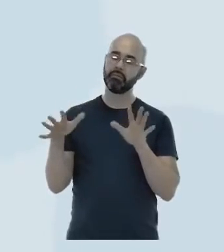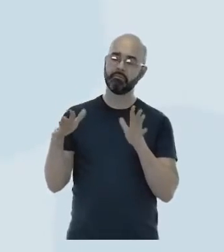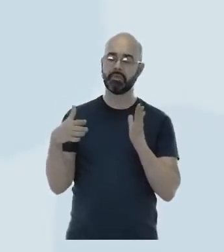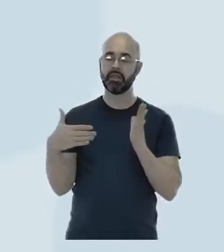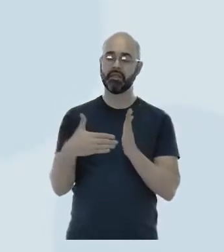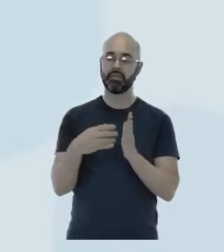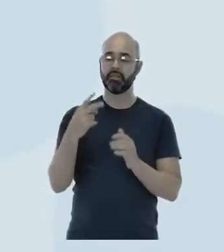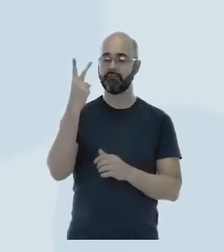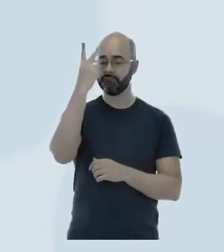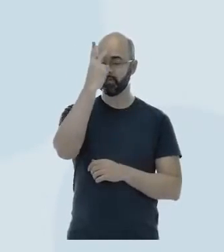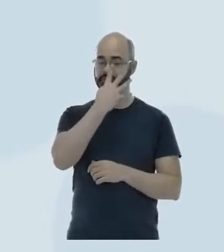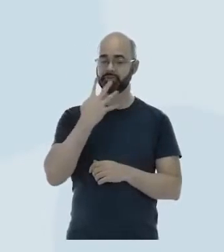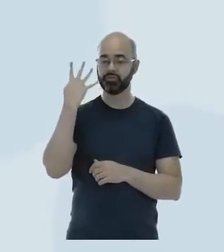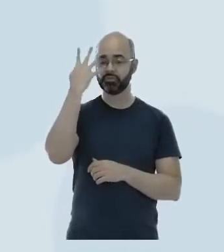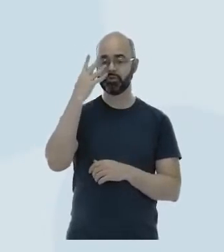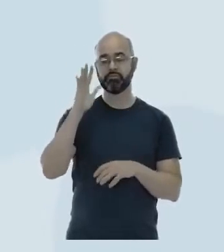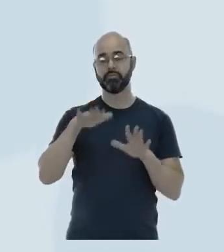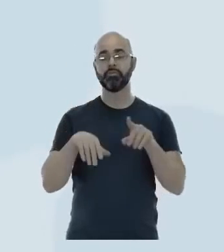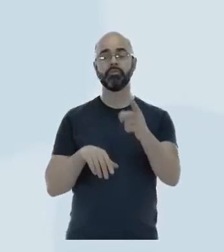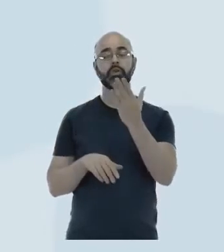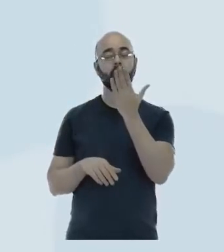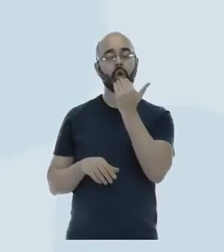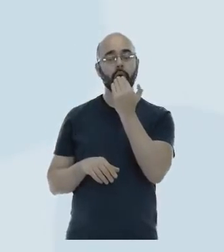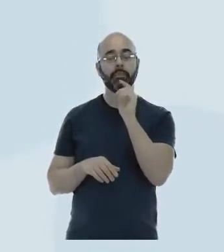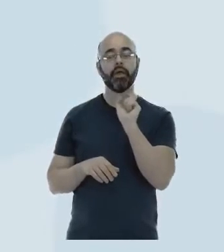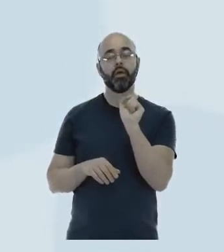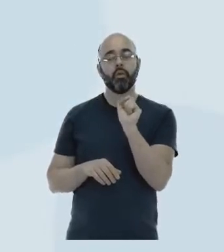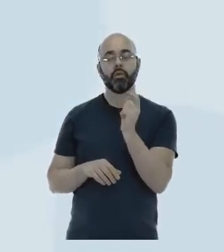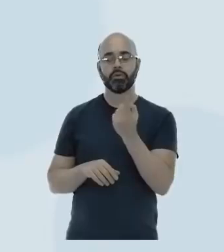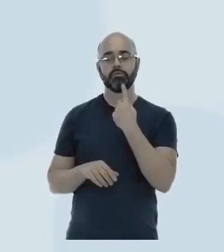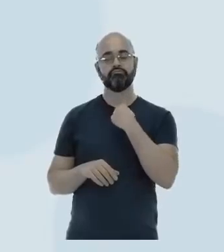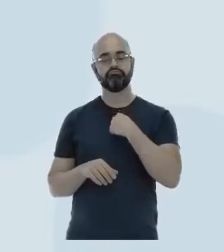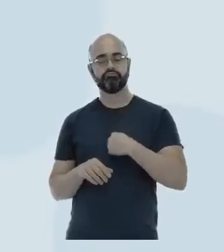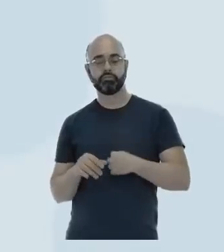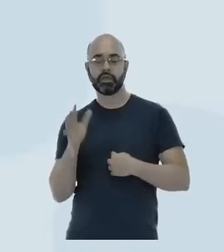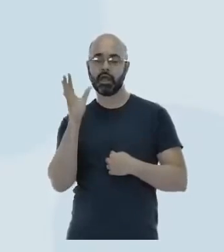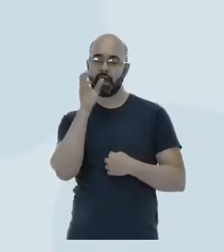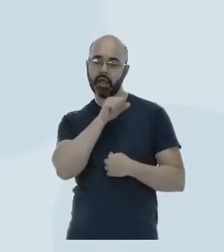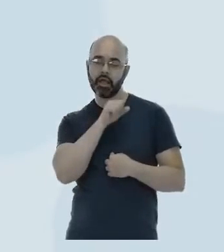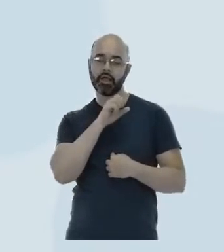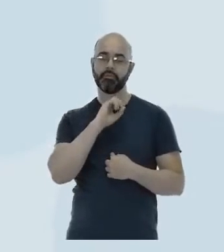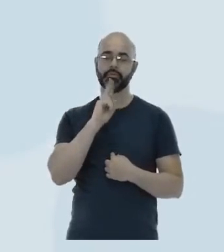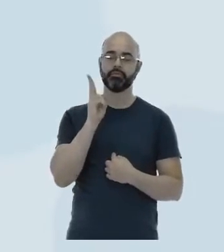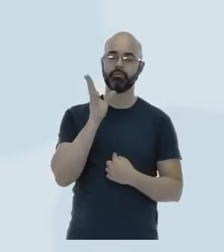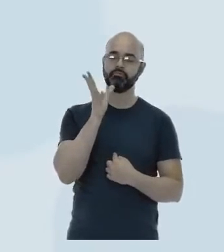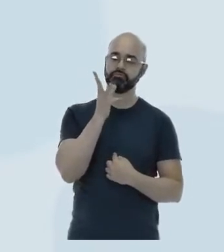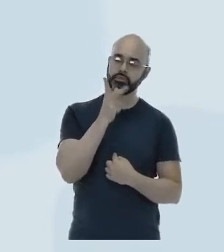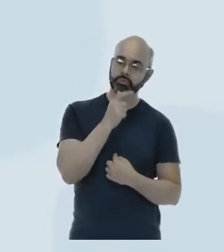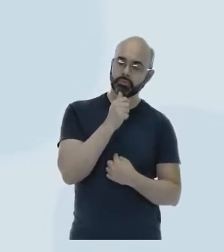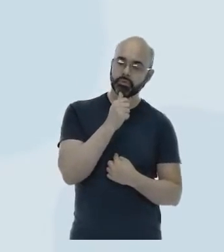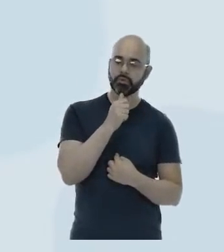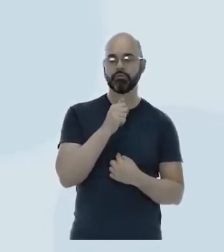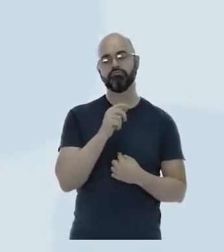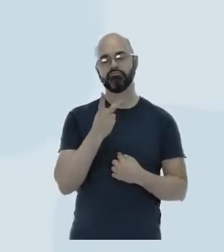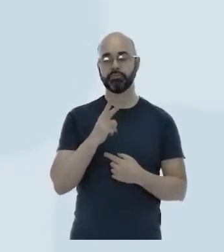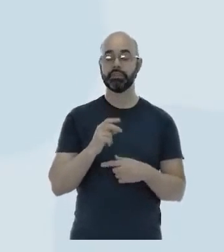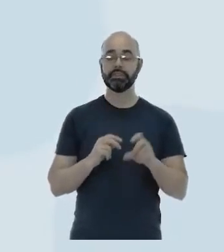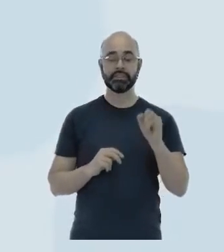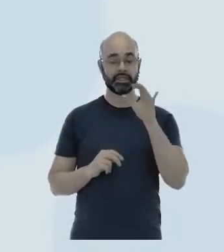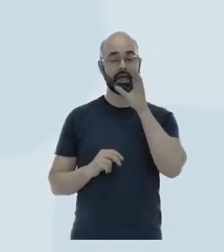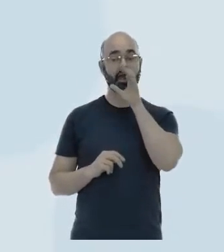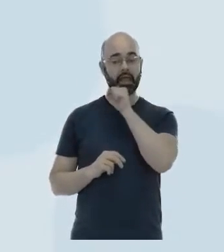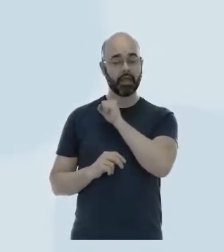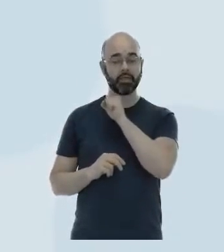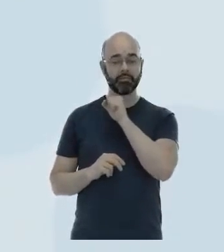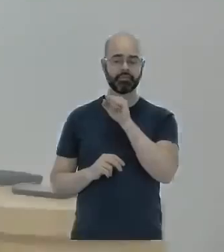do que você comeu, tá bom? Então, vai depender, uma coisa pode ter fácil digestão ou difícil digestão. Se for de fácil